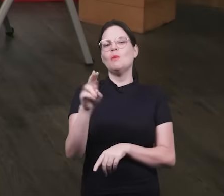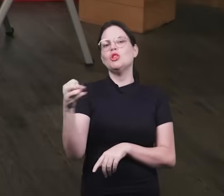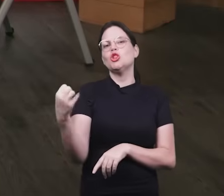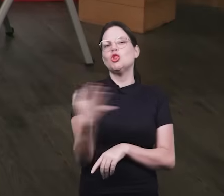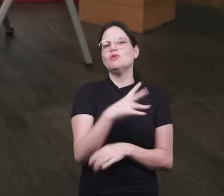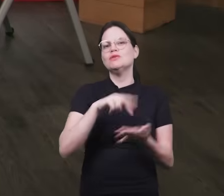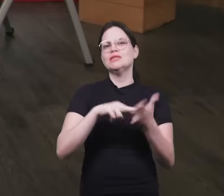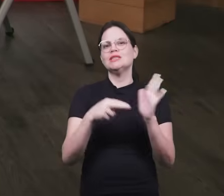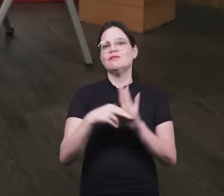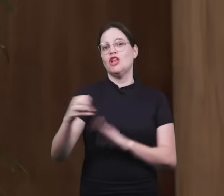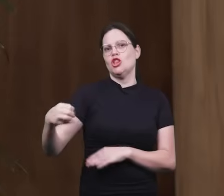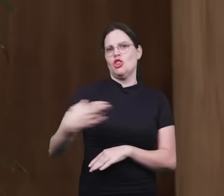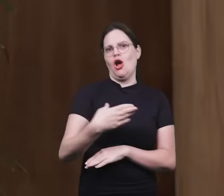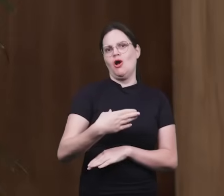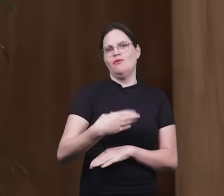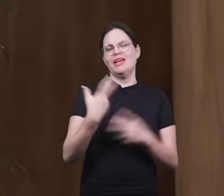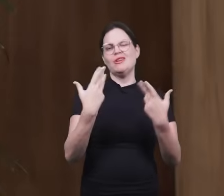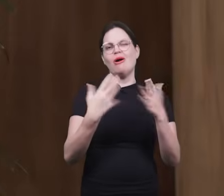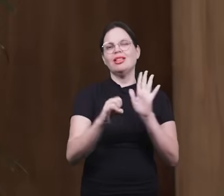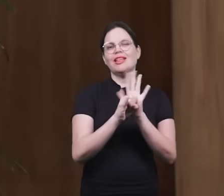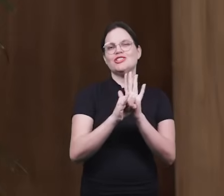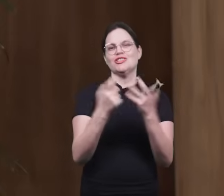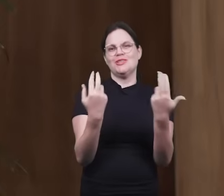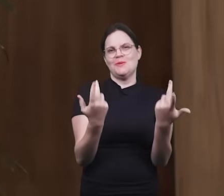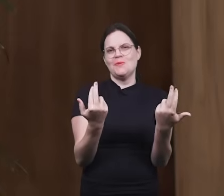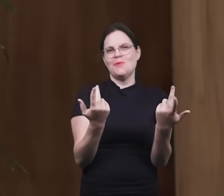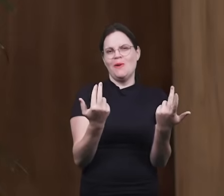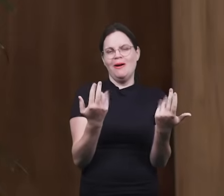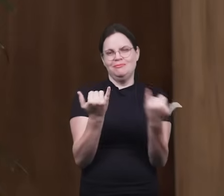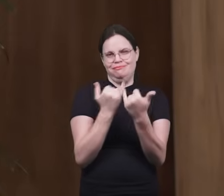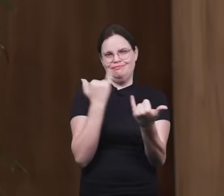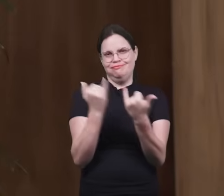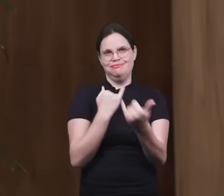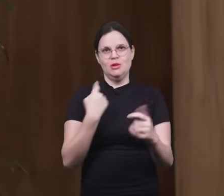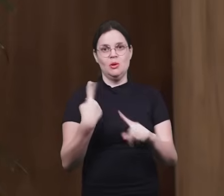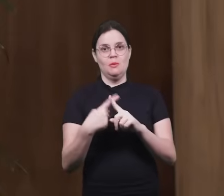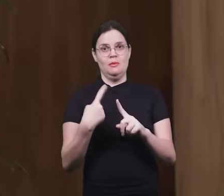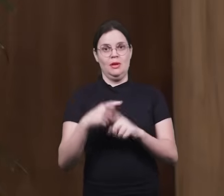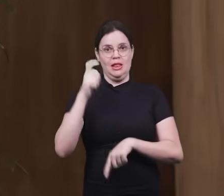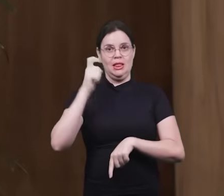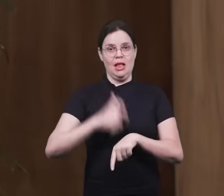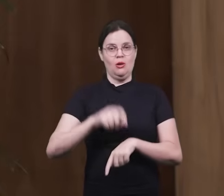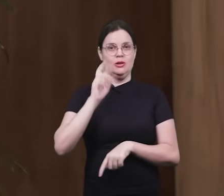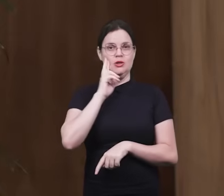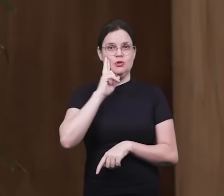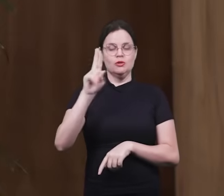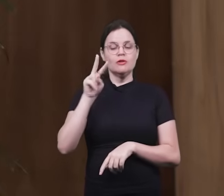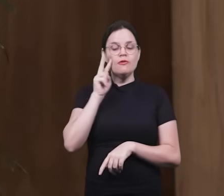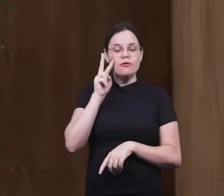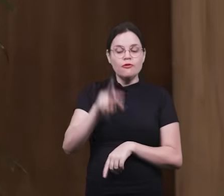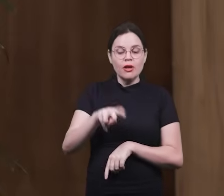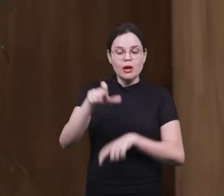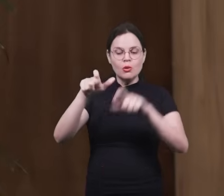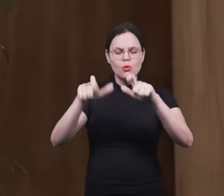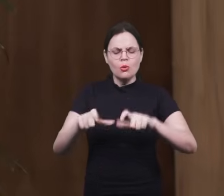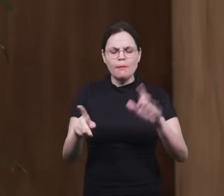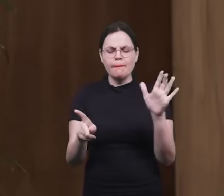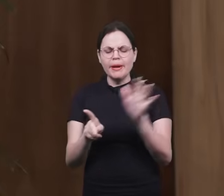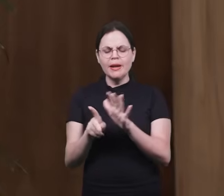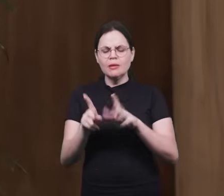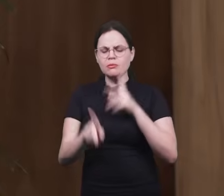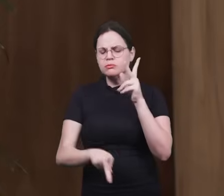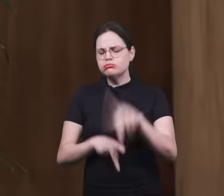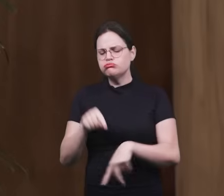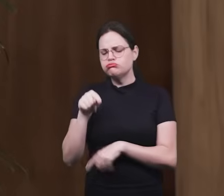identidade. Porque quando Deus, né, quando o Senhor, ele olha para aquela igreja de Pérgamo e vê